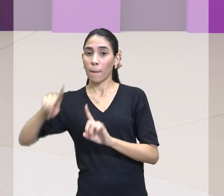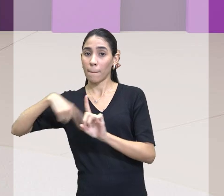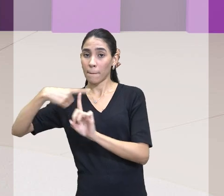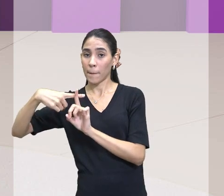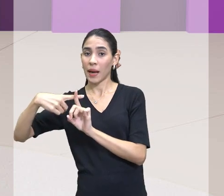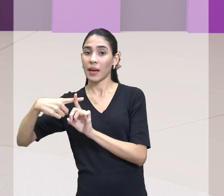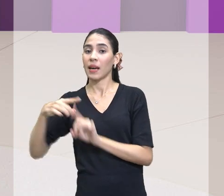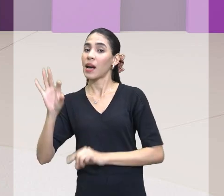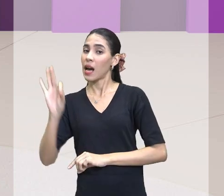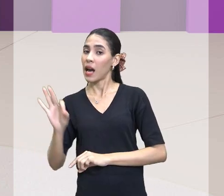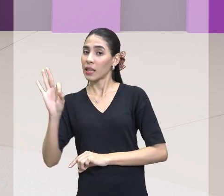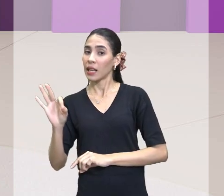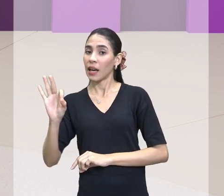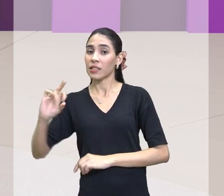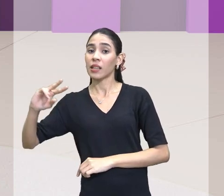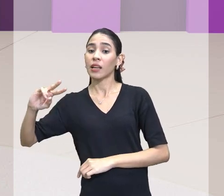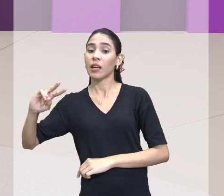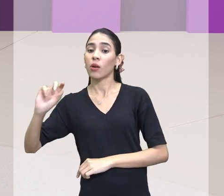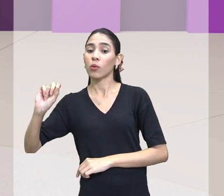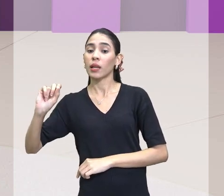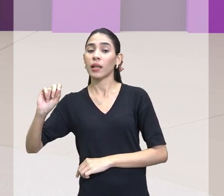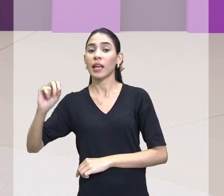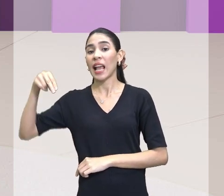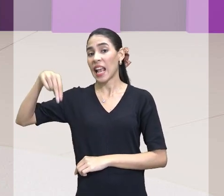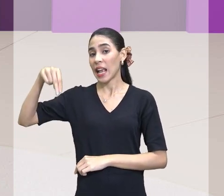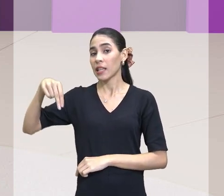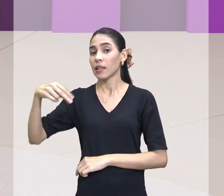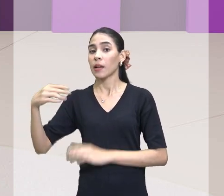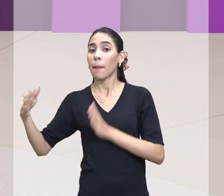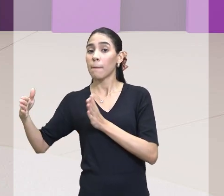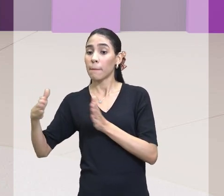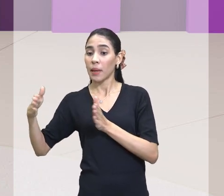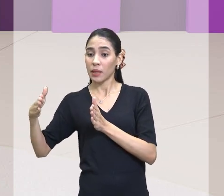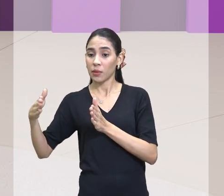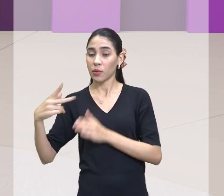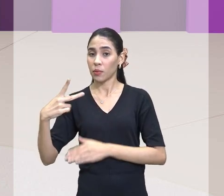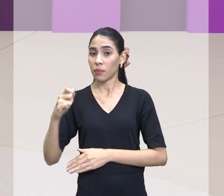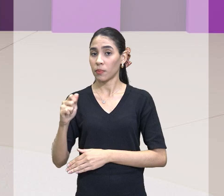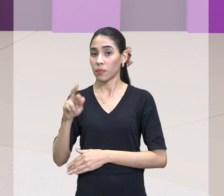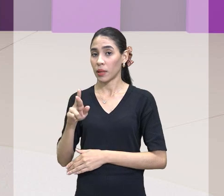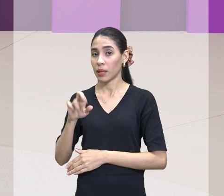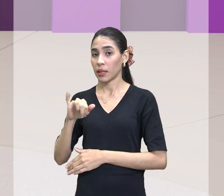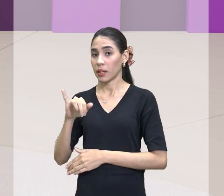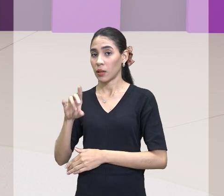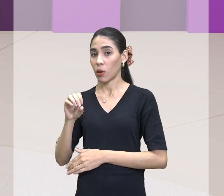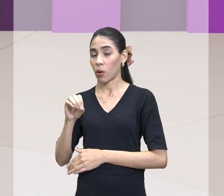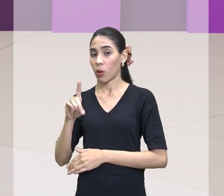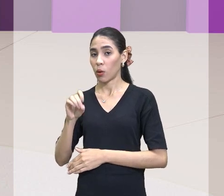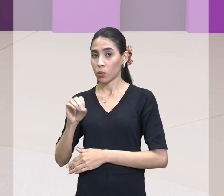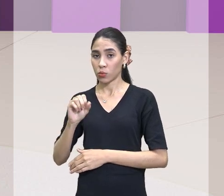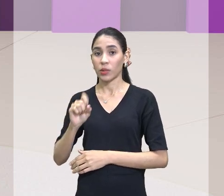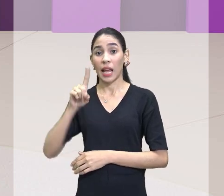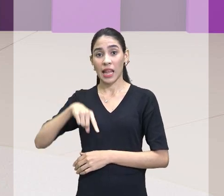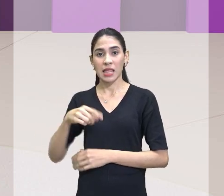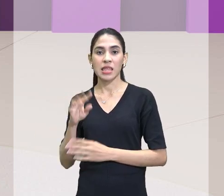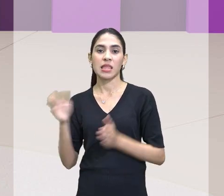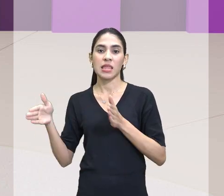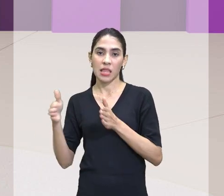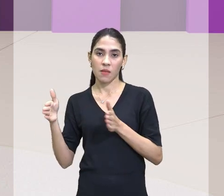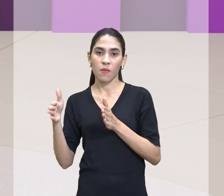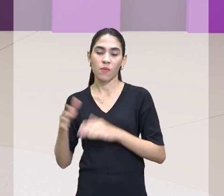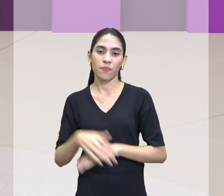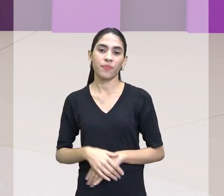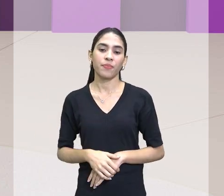taxa elevado ali ao período, tá bom? Esse N é o número de períodos, que a gente chama de tempo, tá